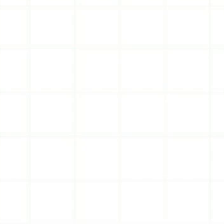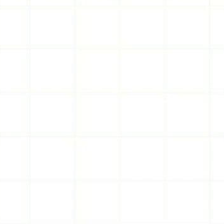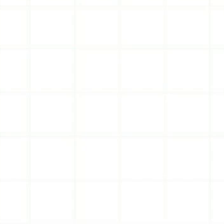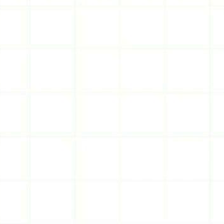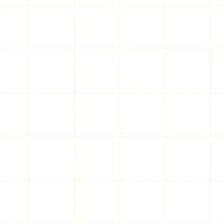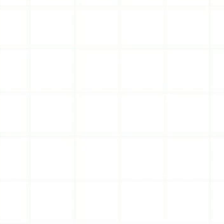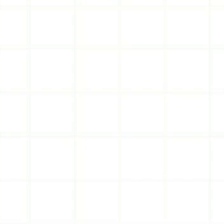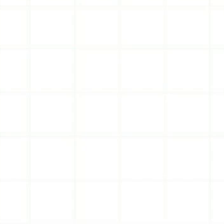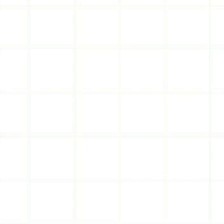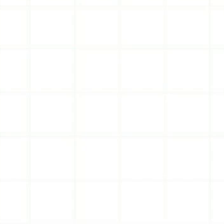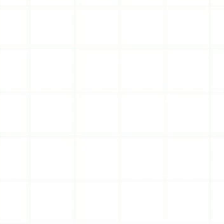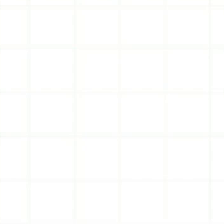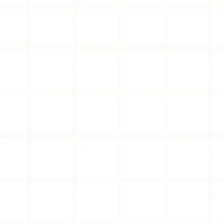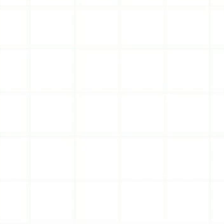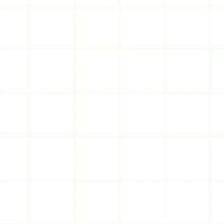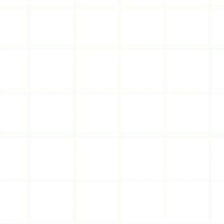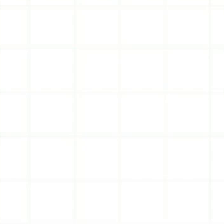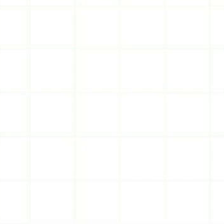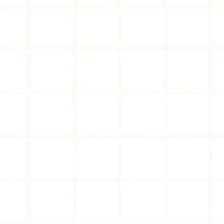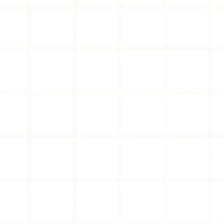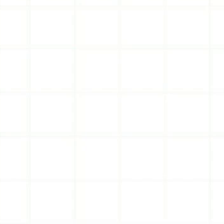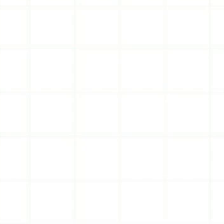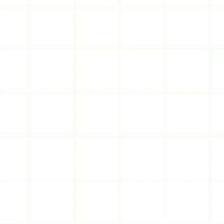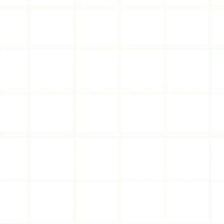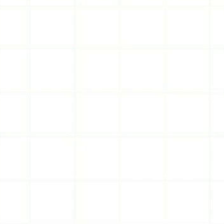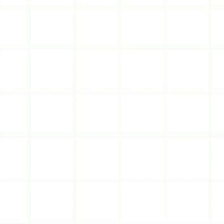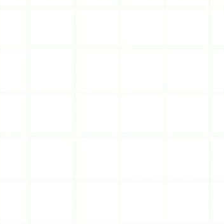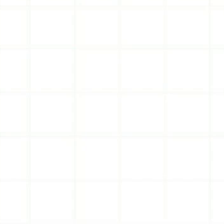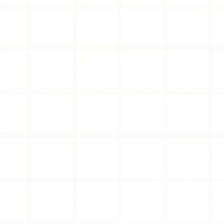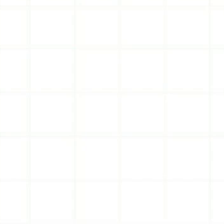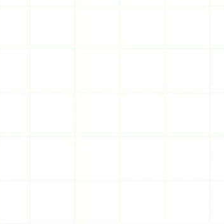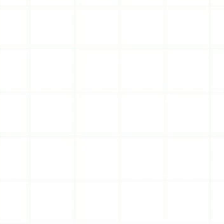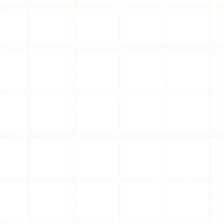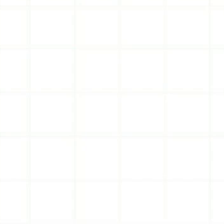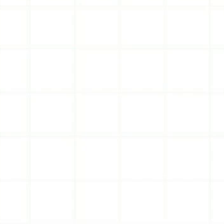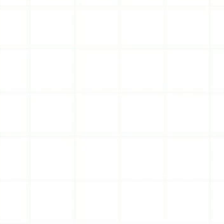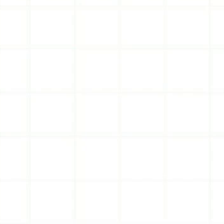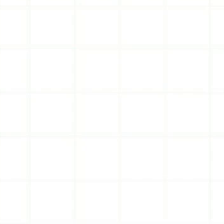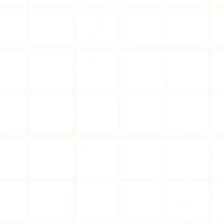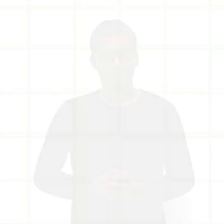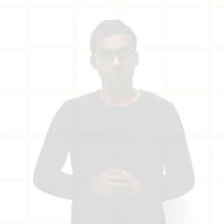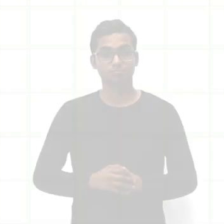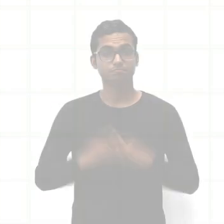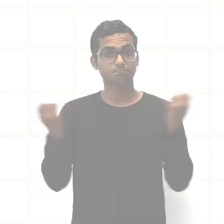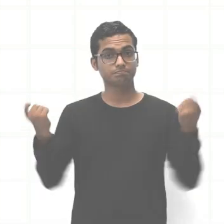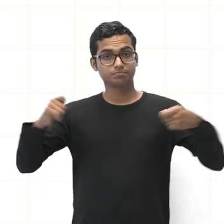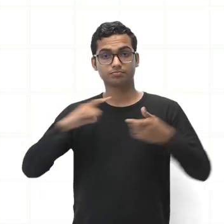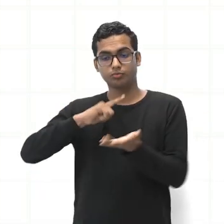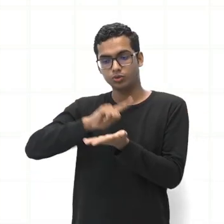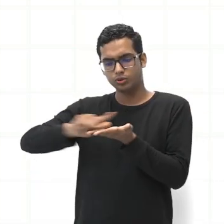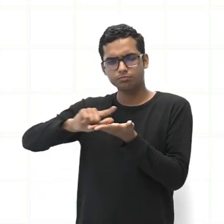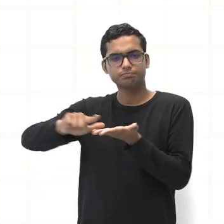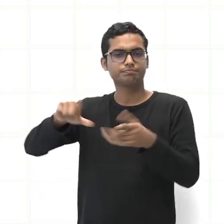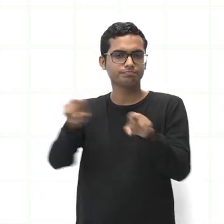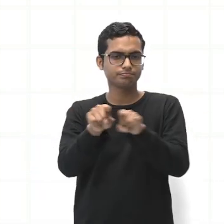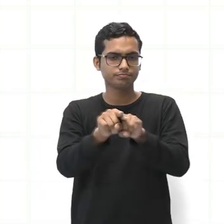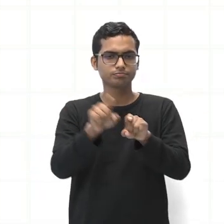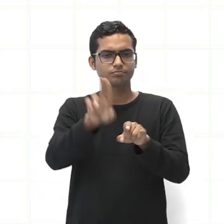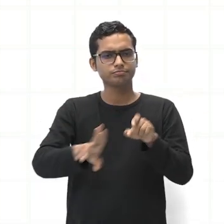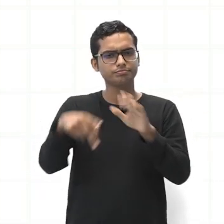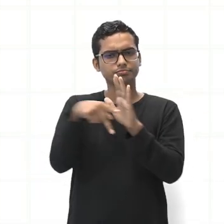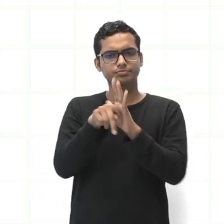capacidade de se limpar através do quê? Através dos lisossomos.